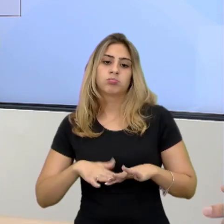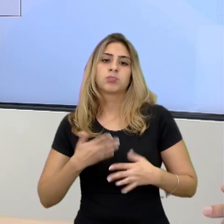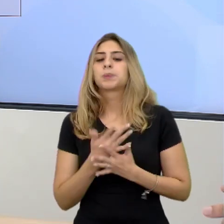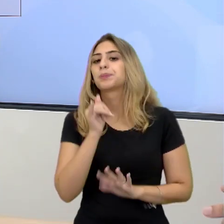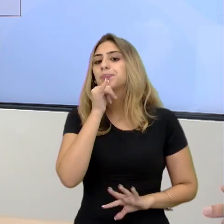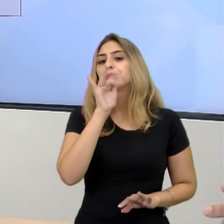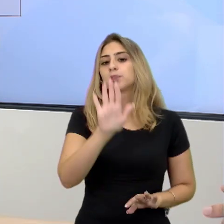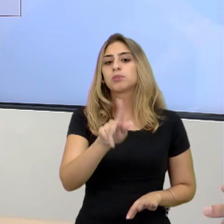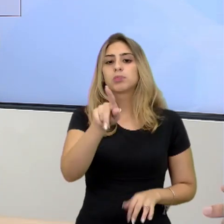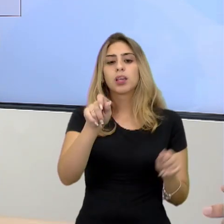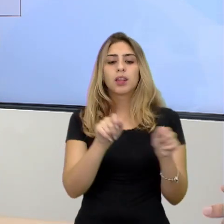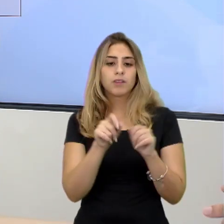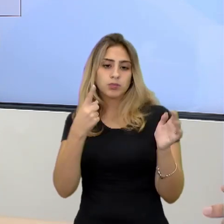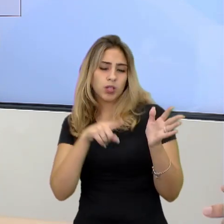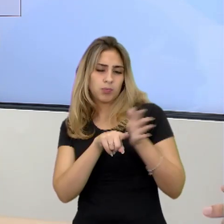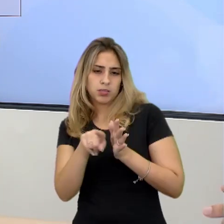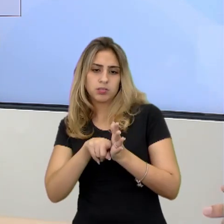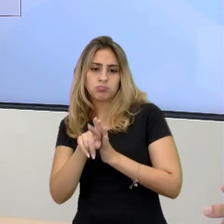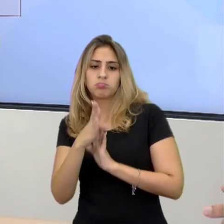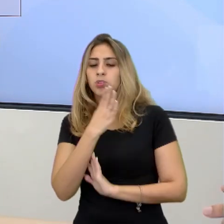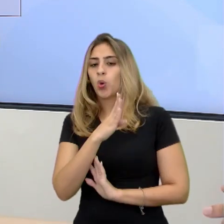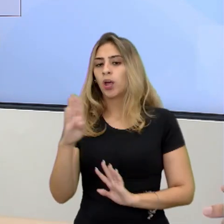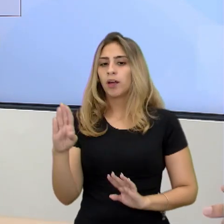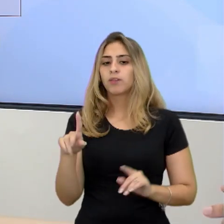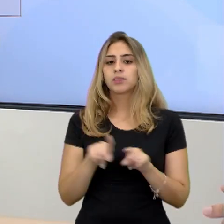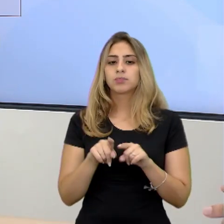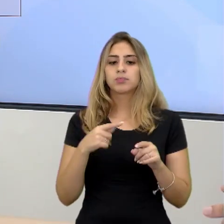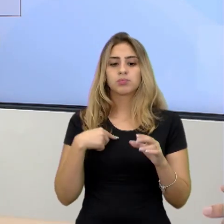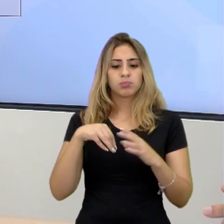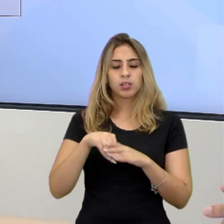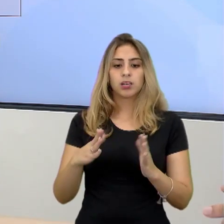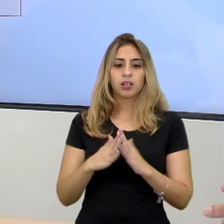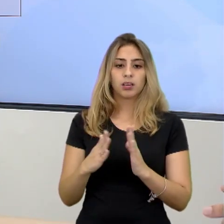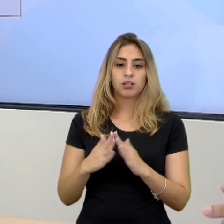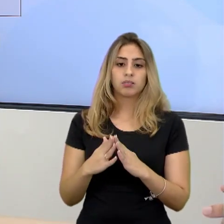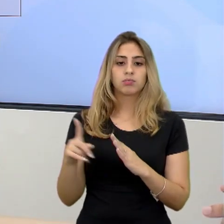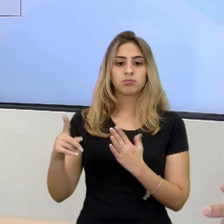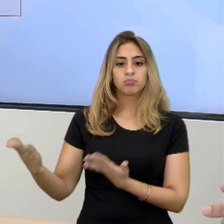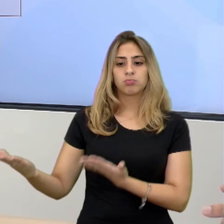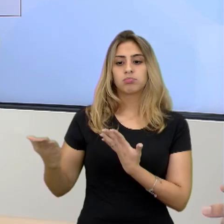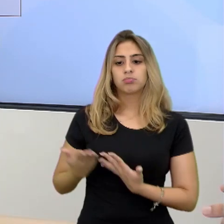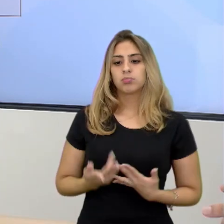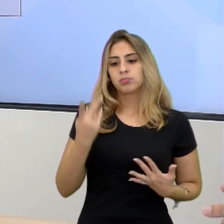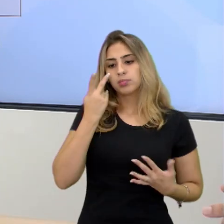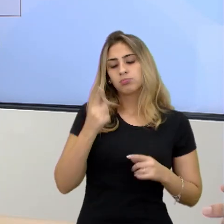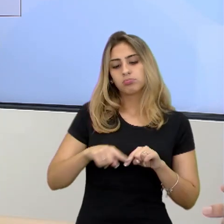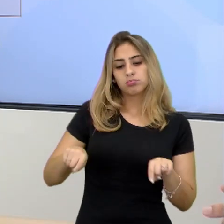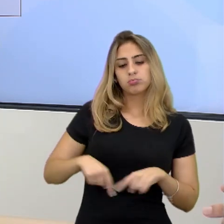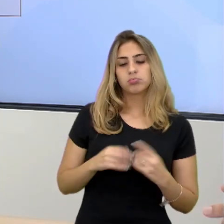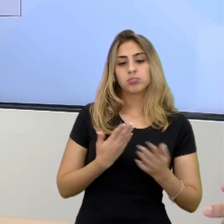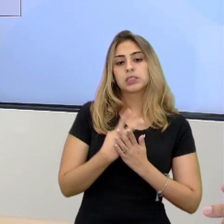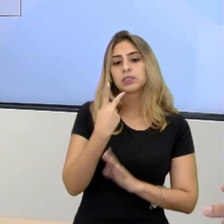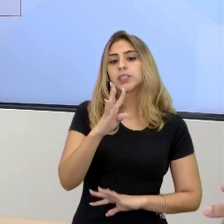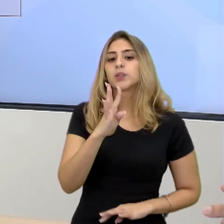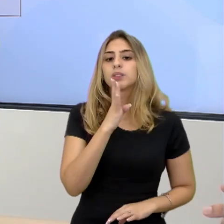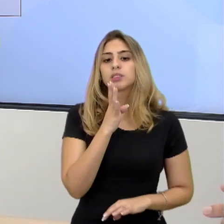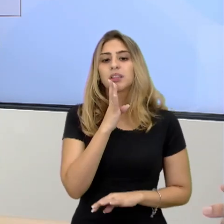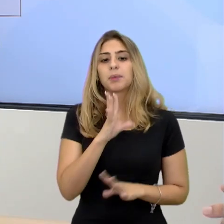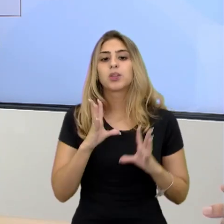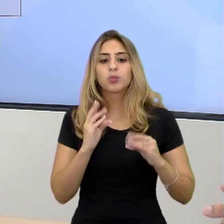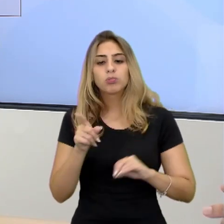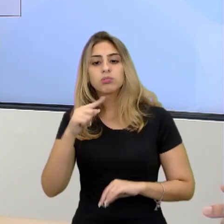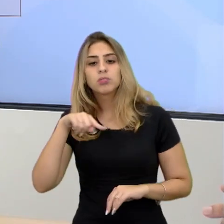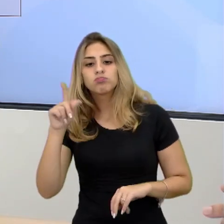exemplo, ele faz uma pesquisa biográfica em casa e traz para a sala de aula o seu conhecimento, tudo que